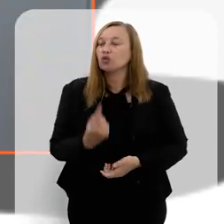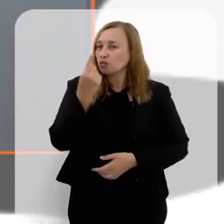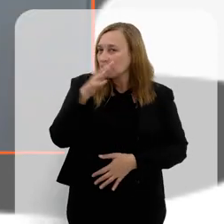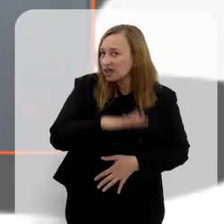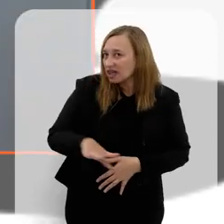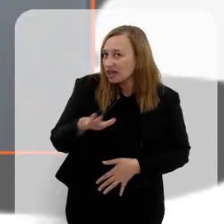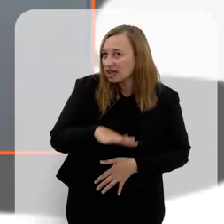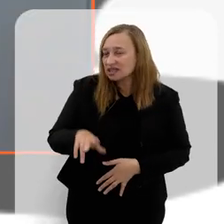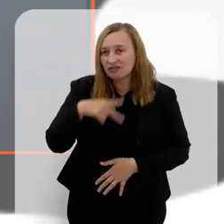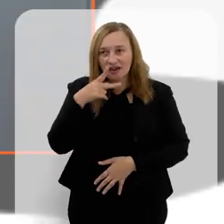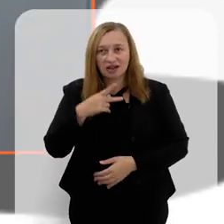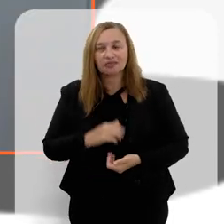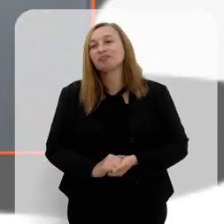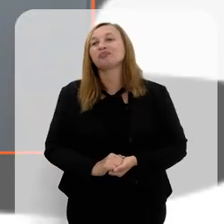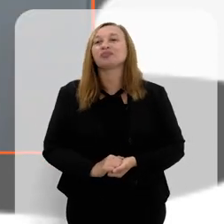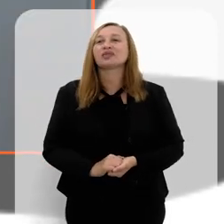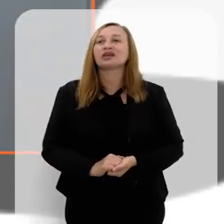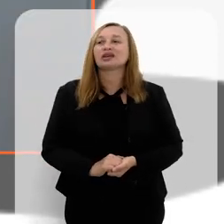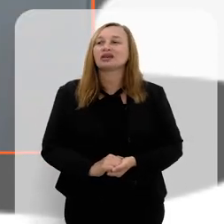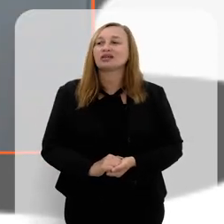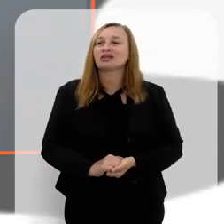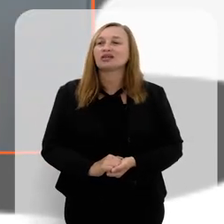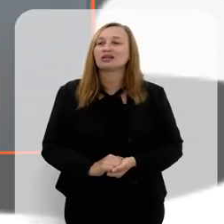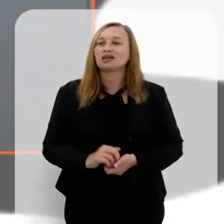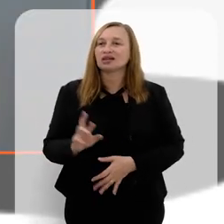Aí uma criança fala assim.